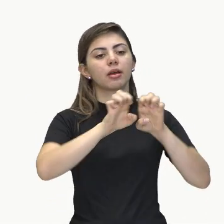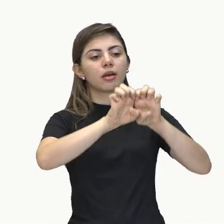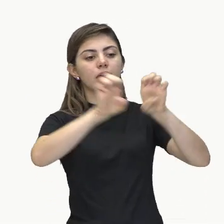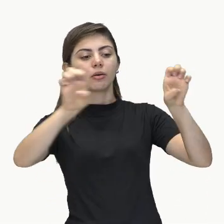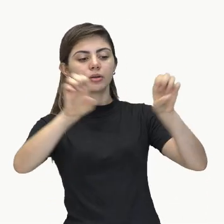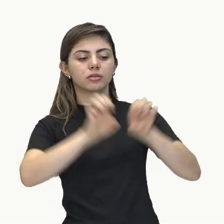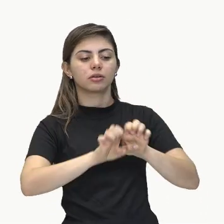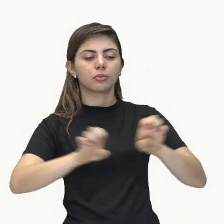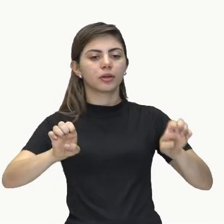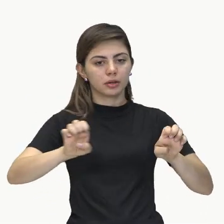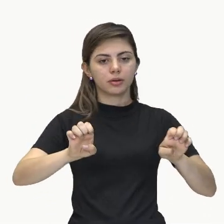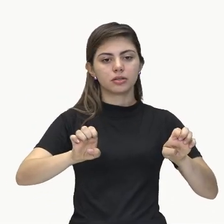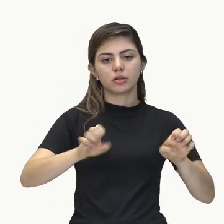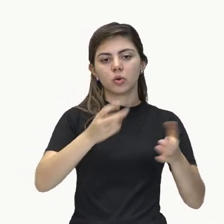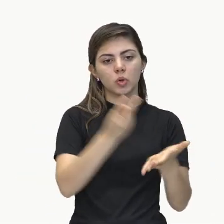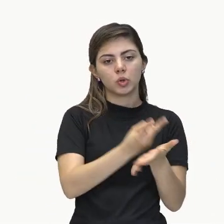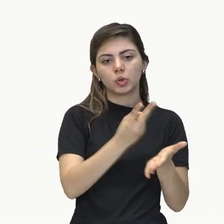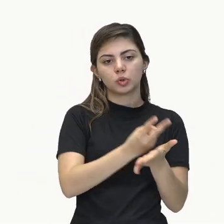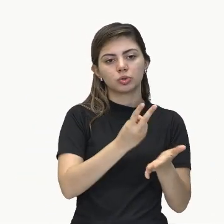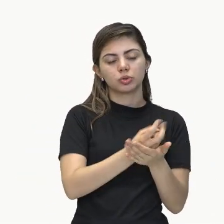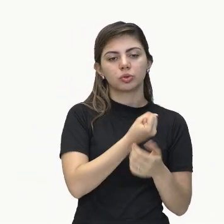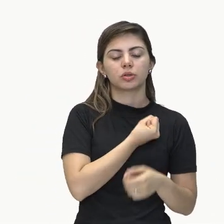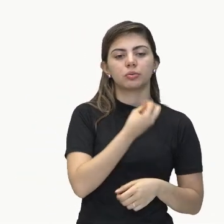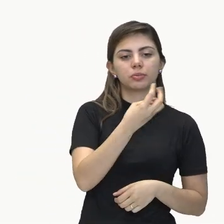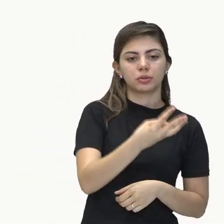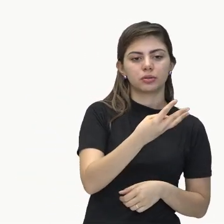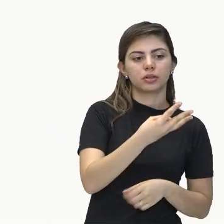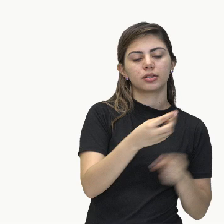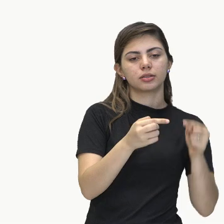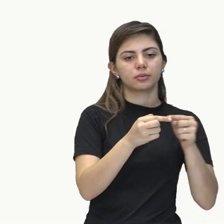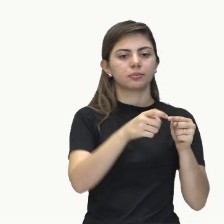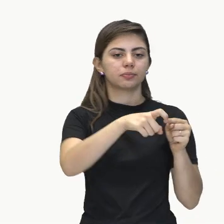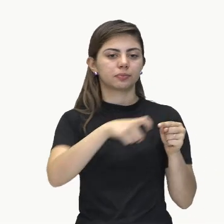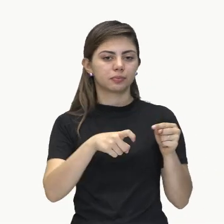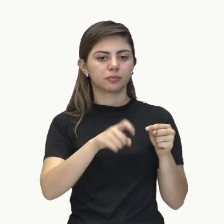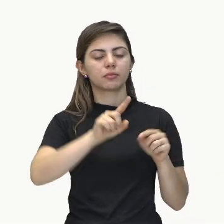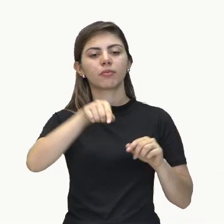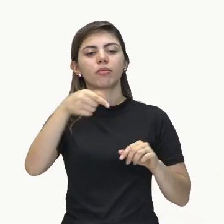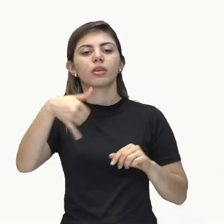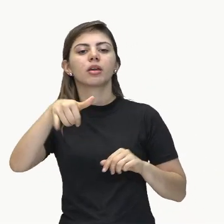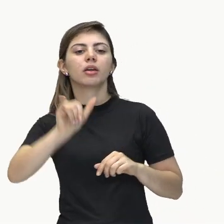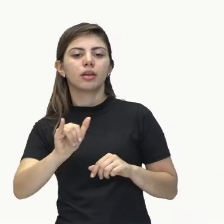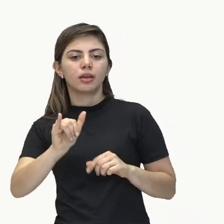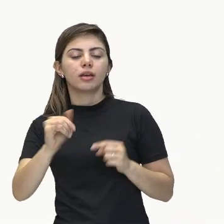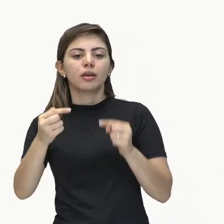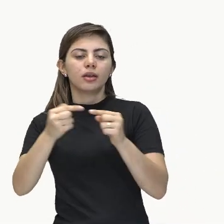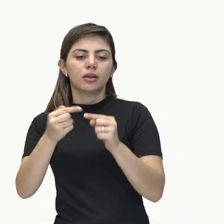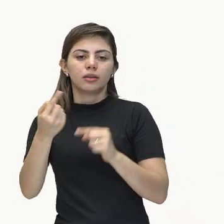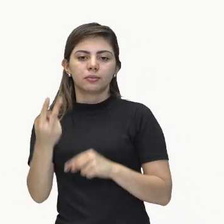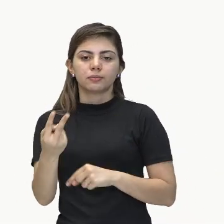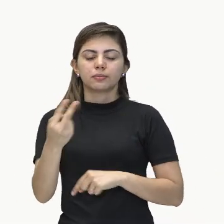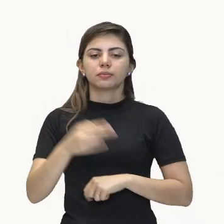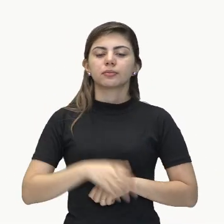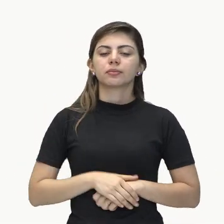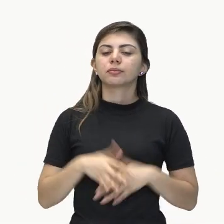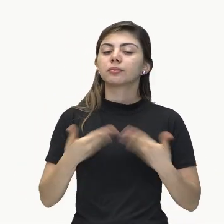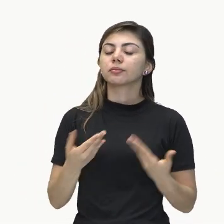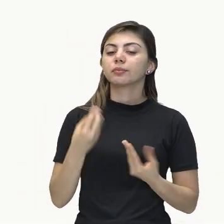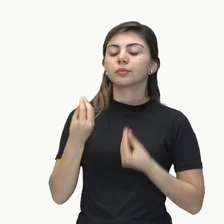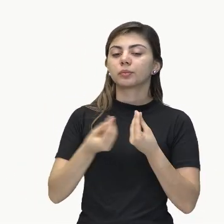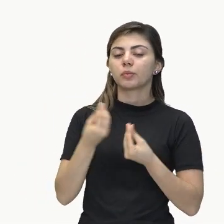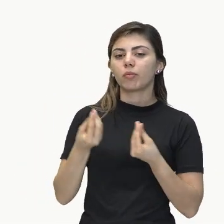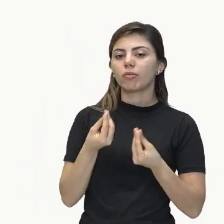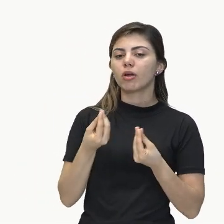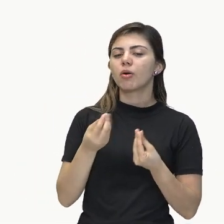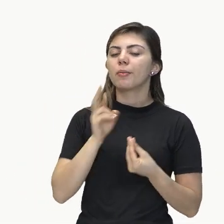como para a segunda equação. E aqui, nesse caso, o nosso conjunto solução seria quem? primeiro o valor de x,